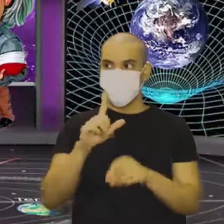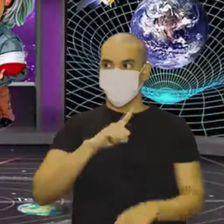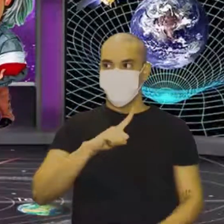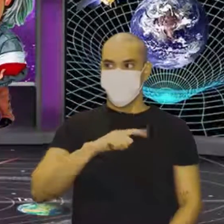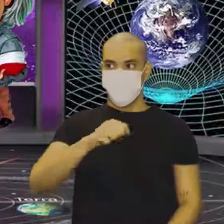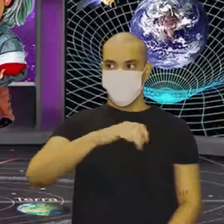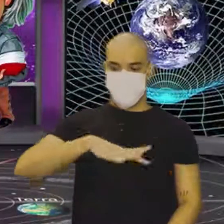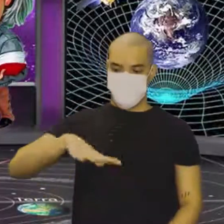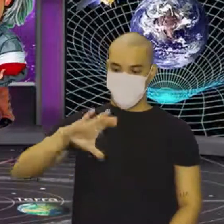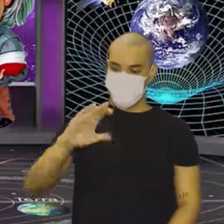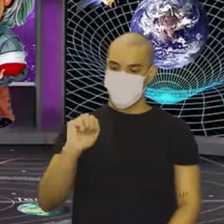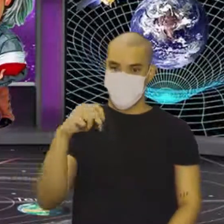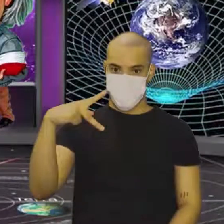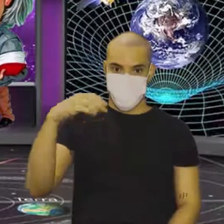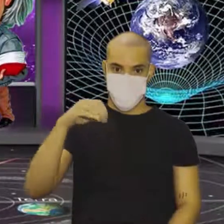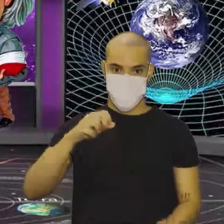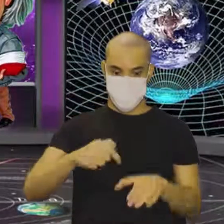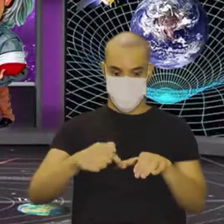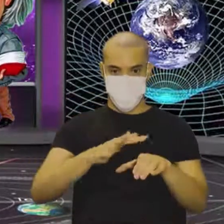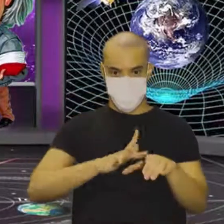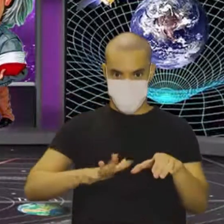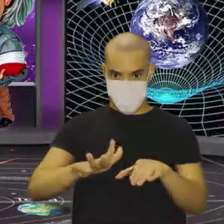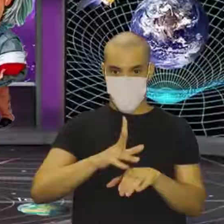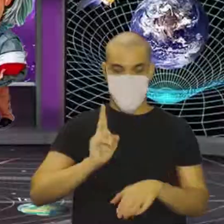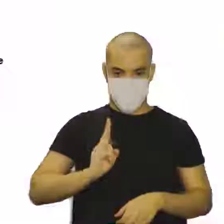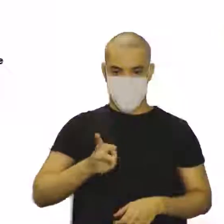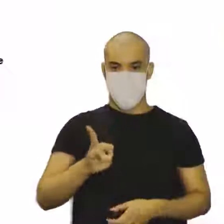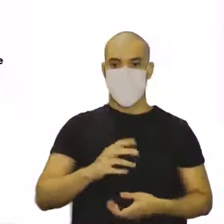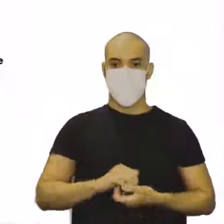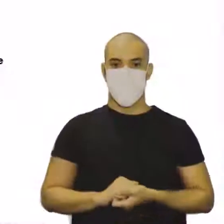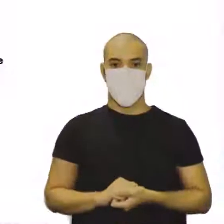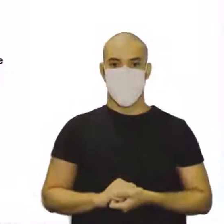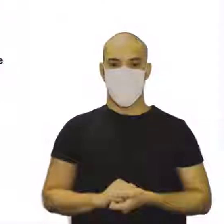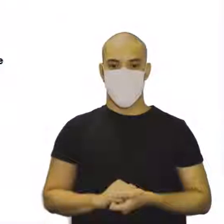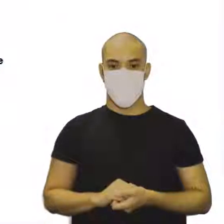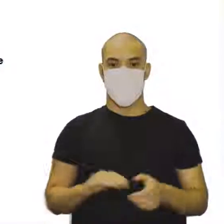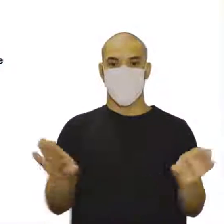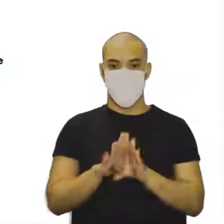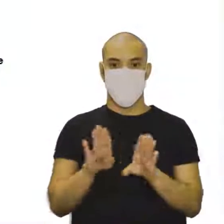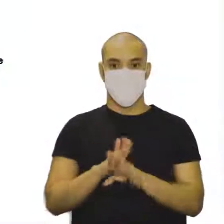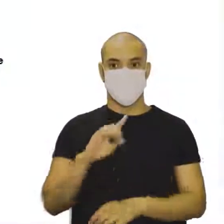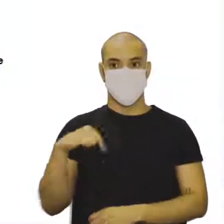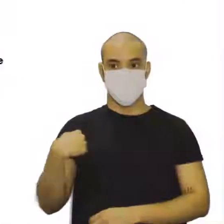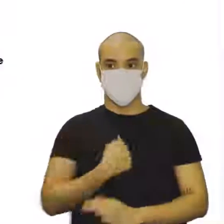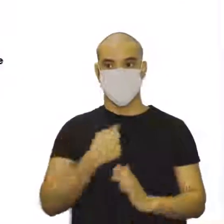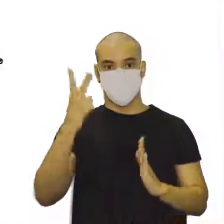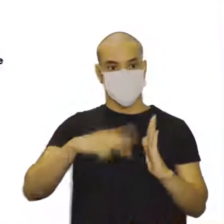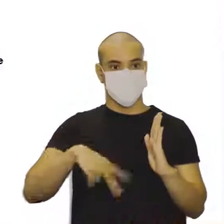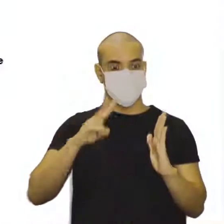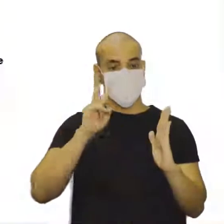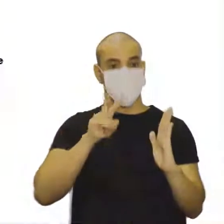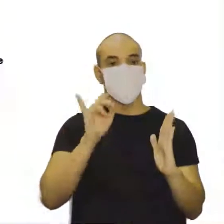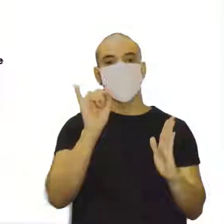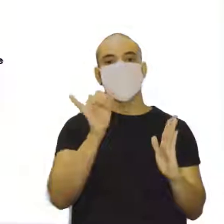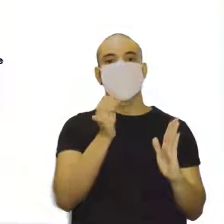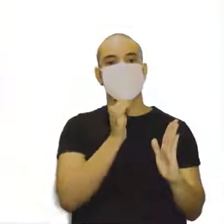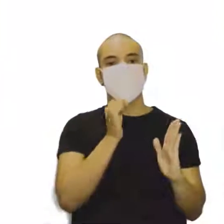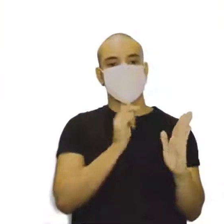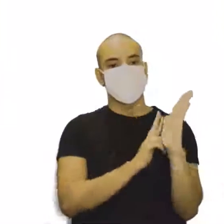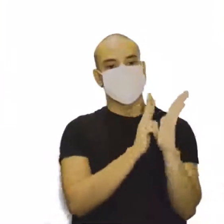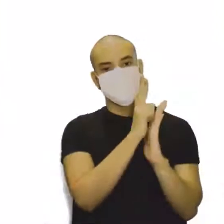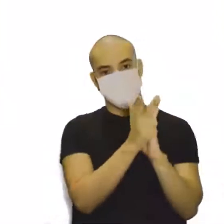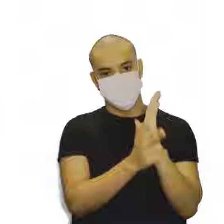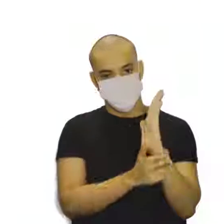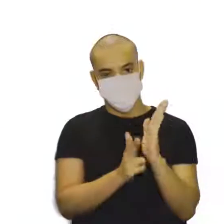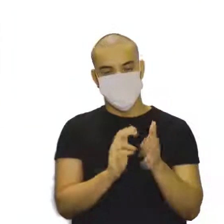campo, ok? Vamos continuar, pessoal, olha só. Então, ali na nossa leitura, vimos aí um exemplo de